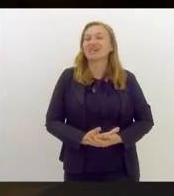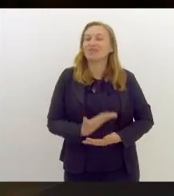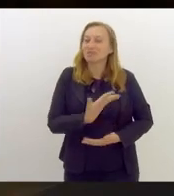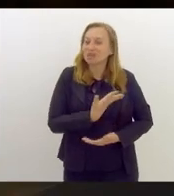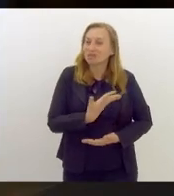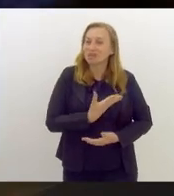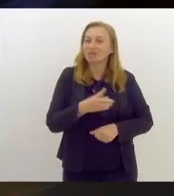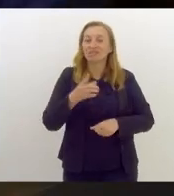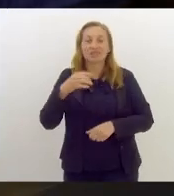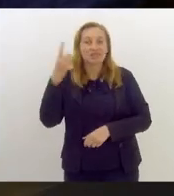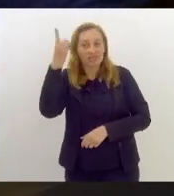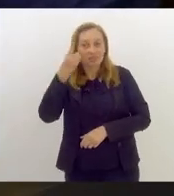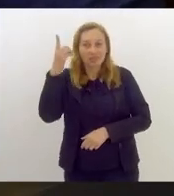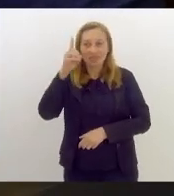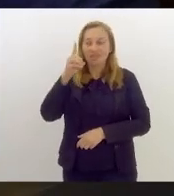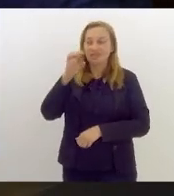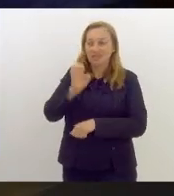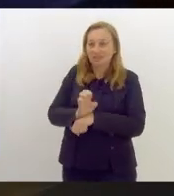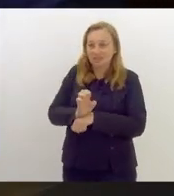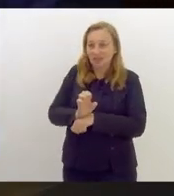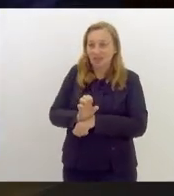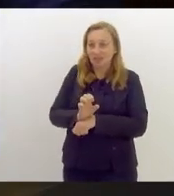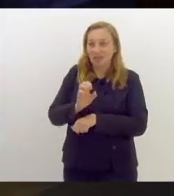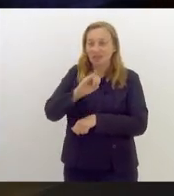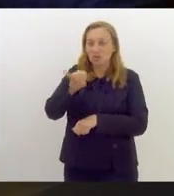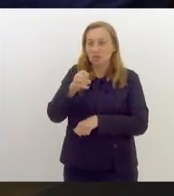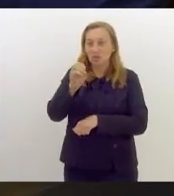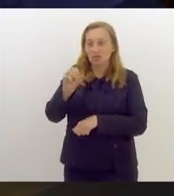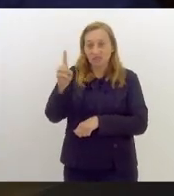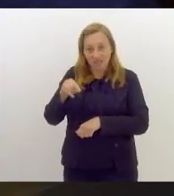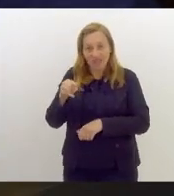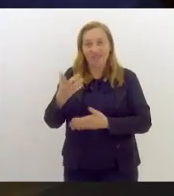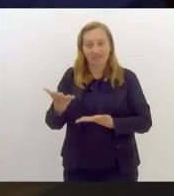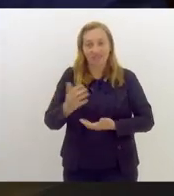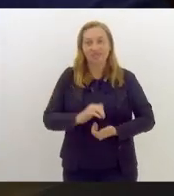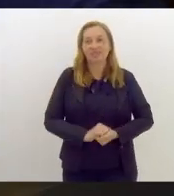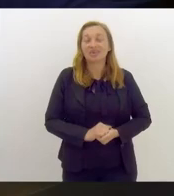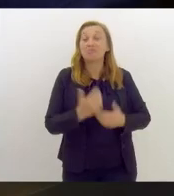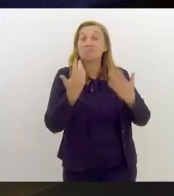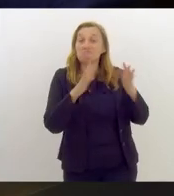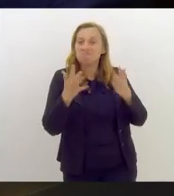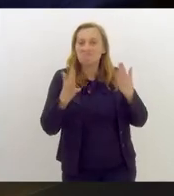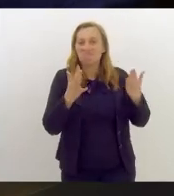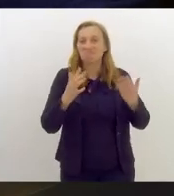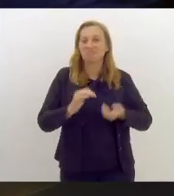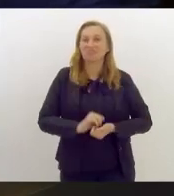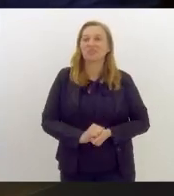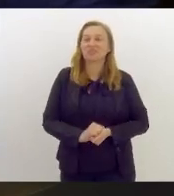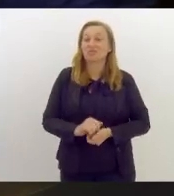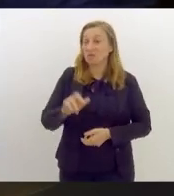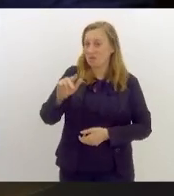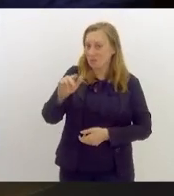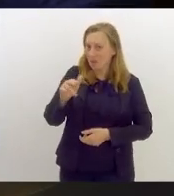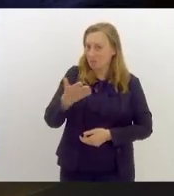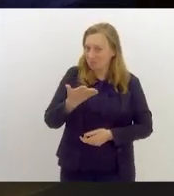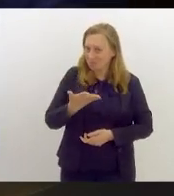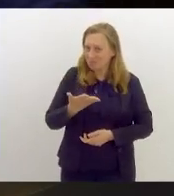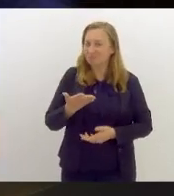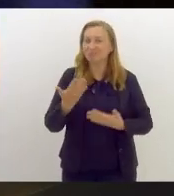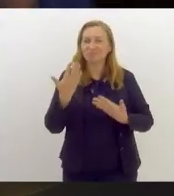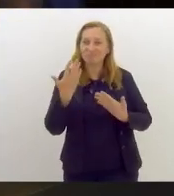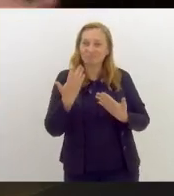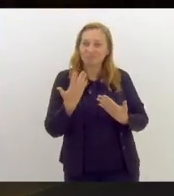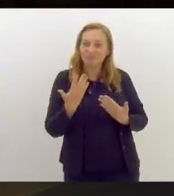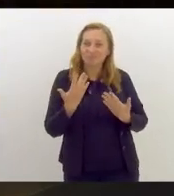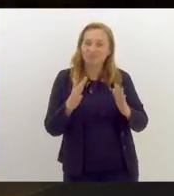deputado estadual Wellington José grande parceiro parabenizar o meu irmão cumprimentar